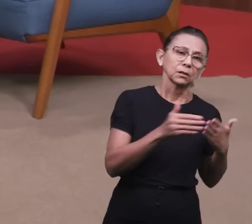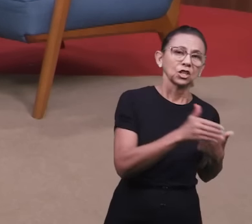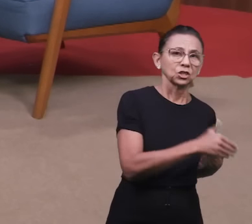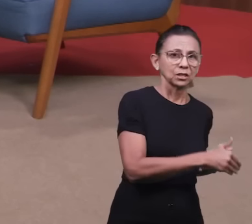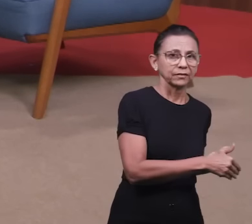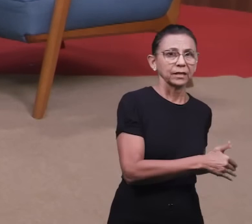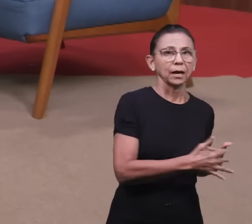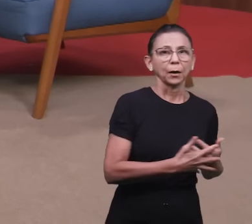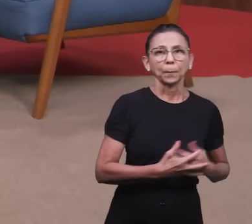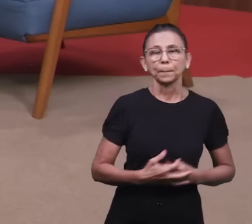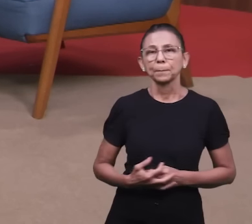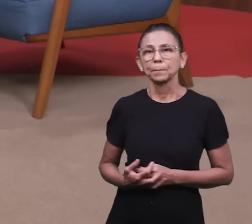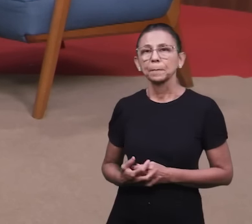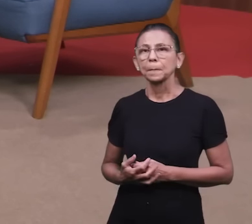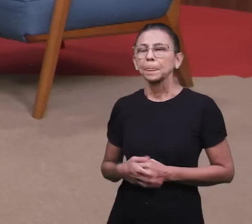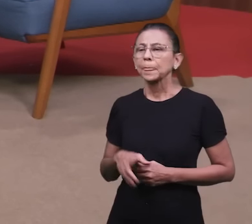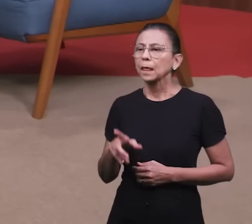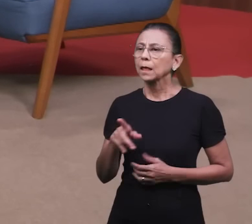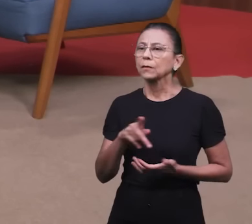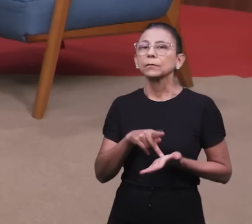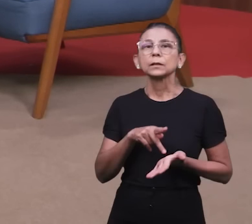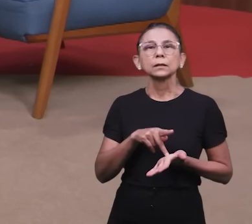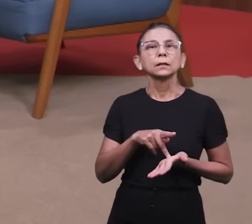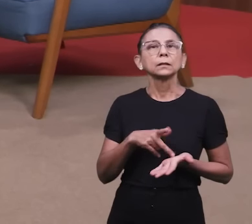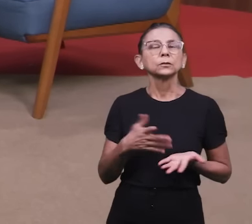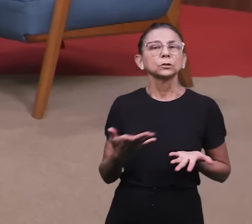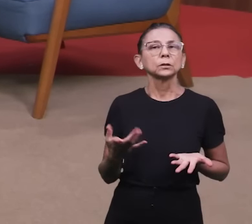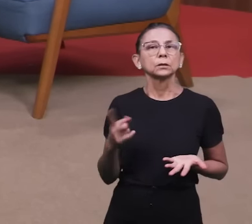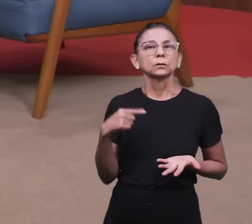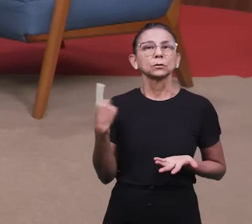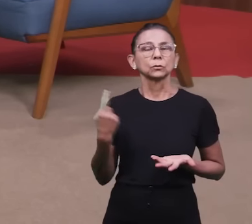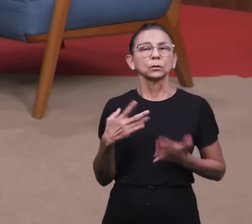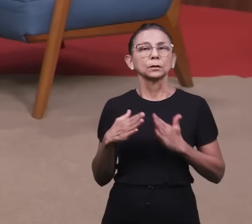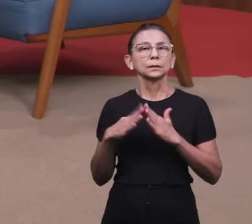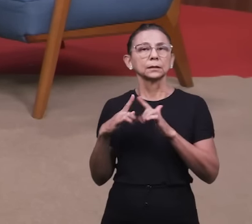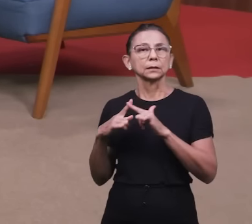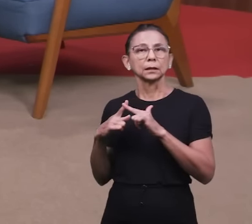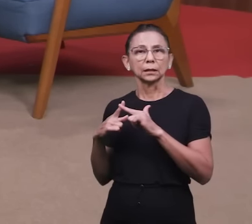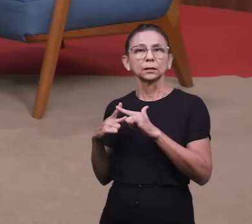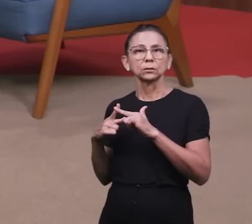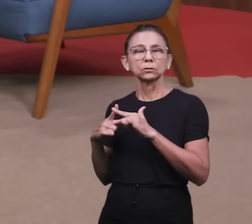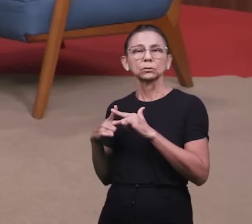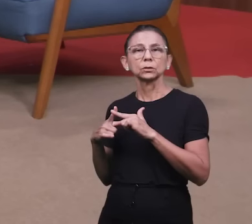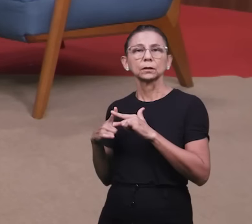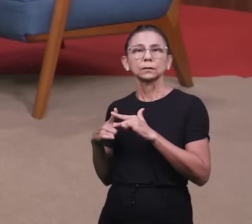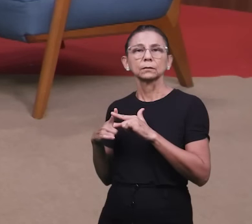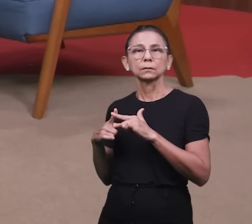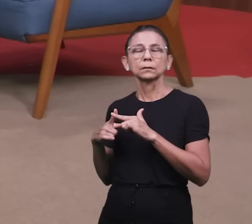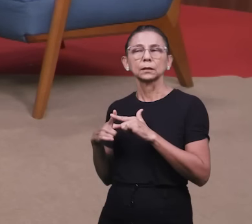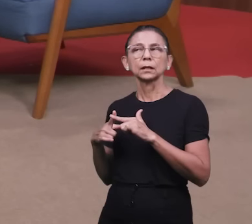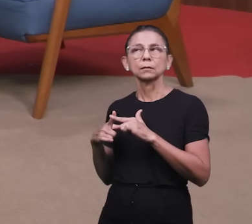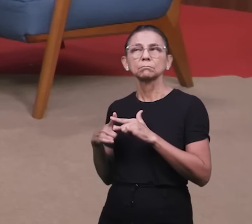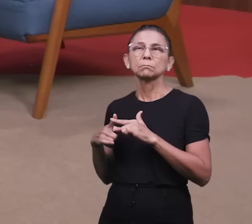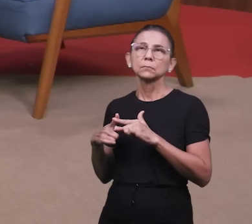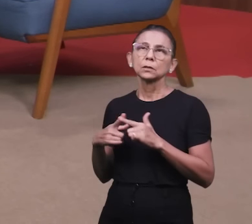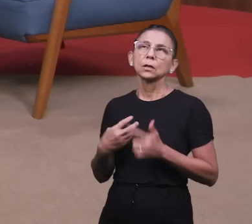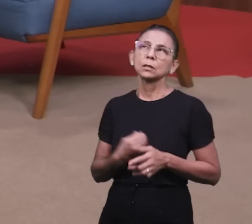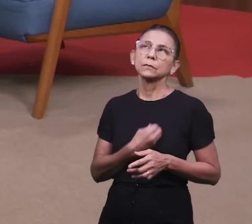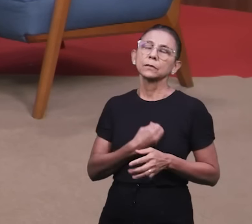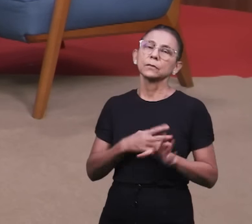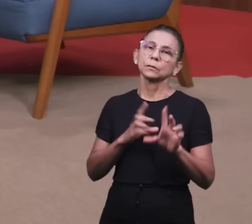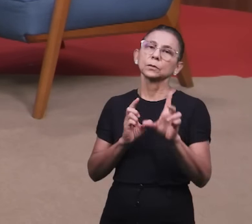Esse aspecto é fundamental nós como igreja vivemos Esse aspecto doutrinário né